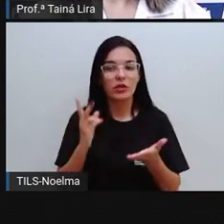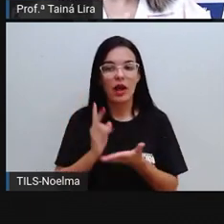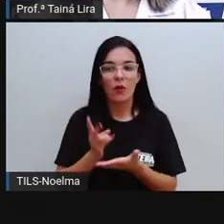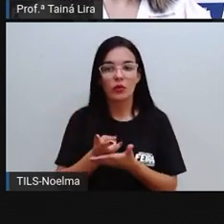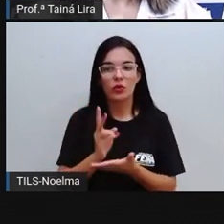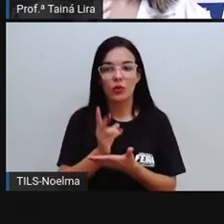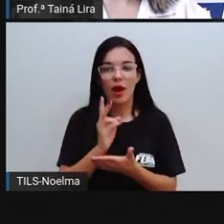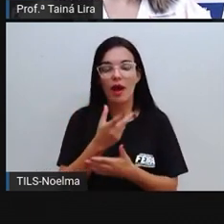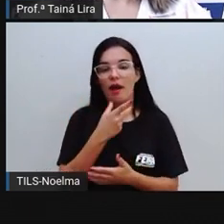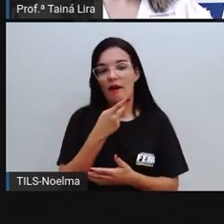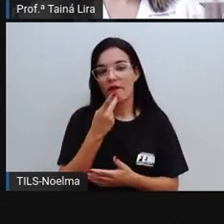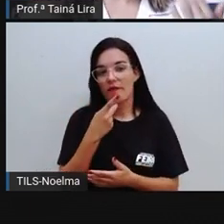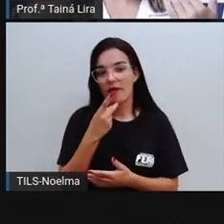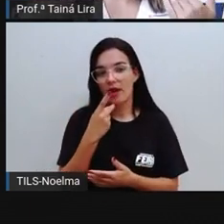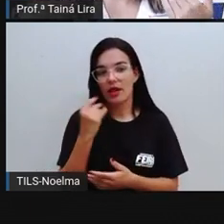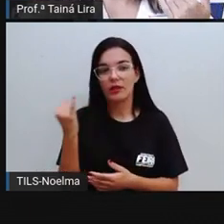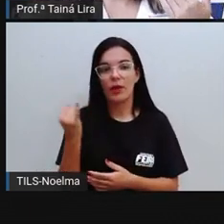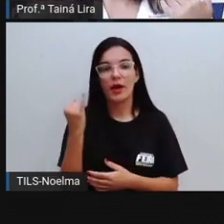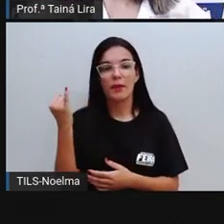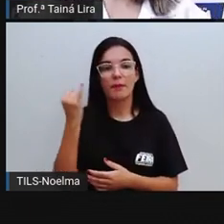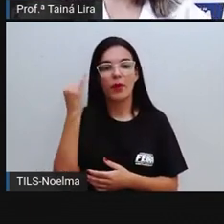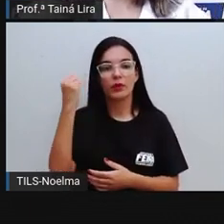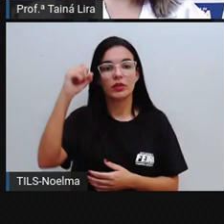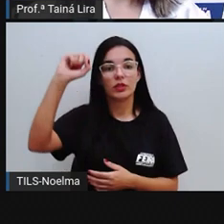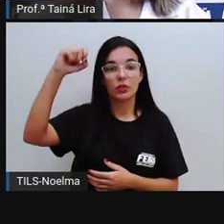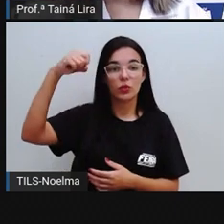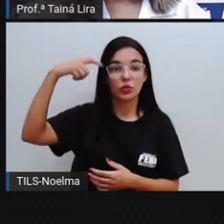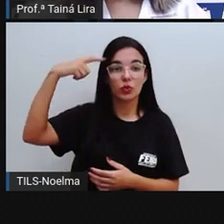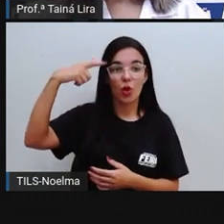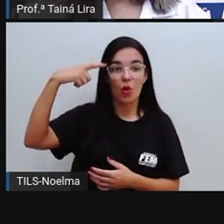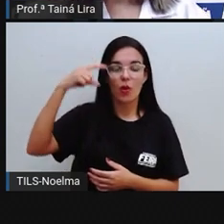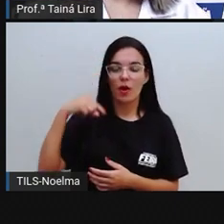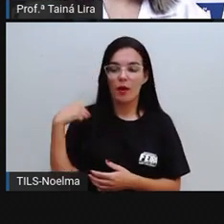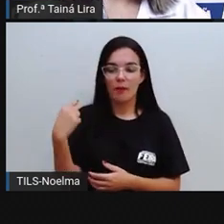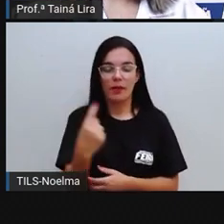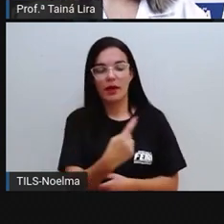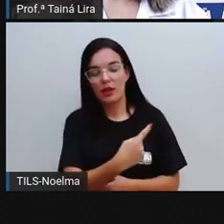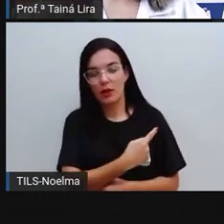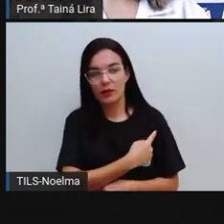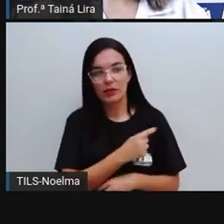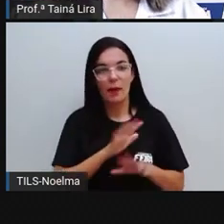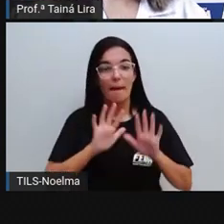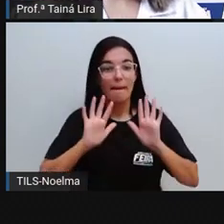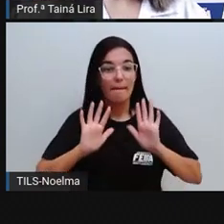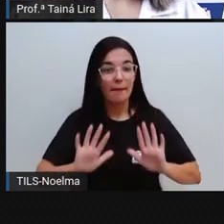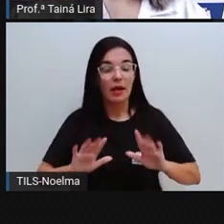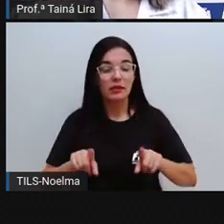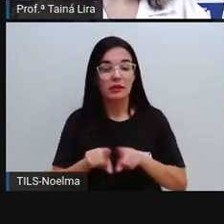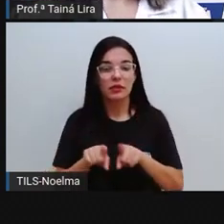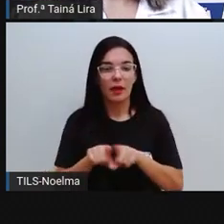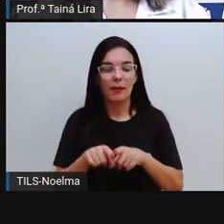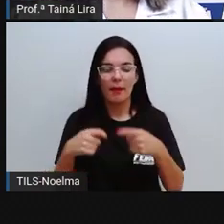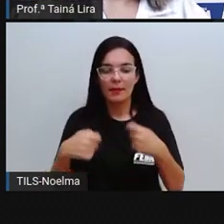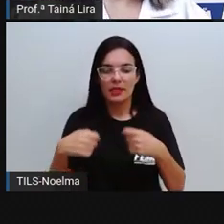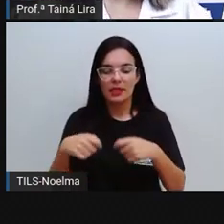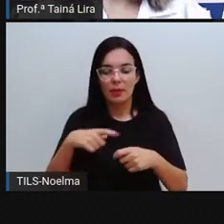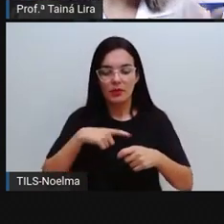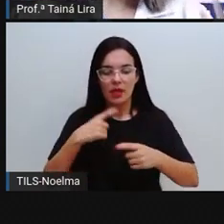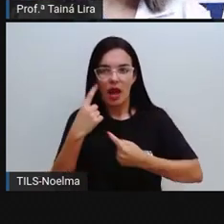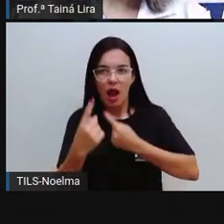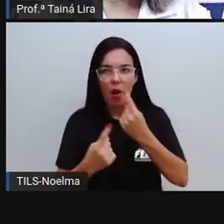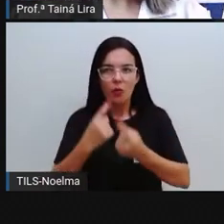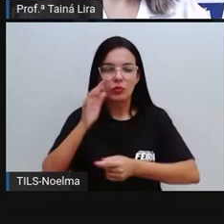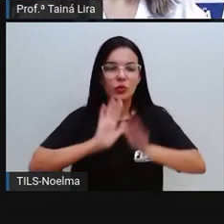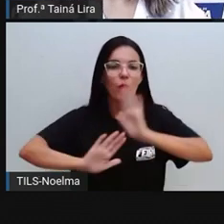falando, tá? Sobre a importância do sol para nós, mas que nós também precisamos ter alguns cuidados. Então,